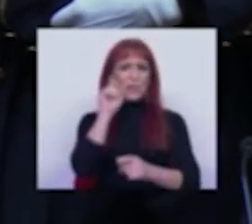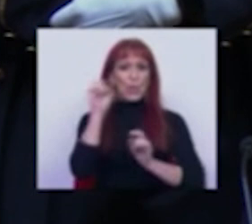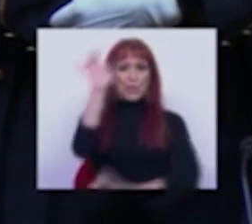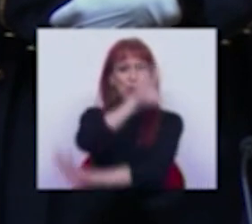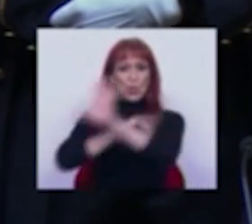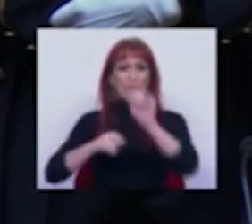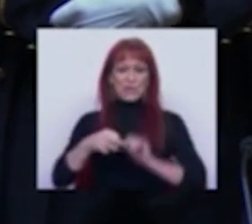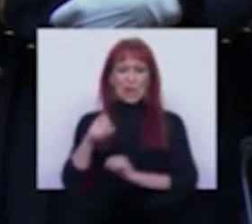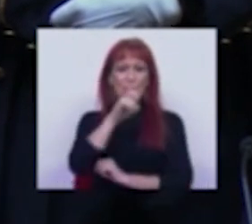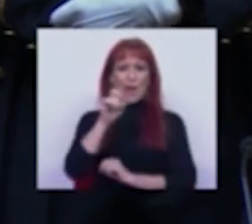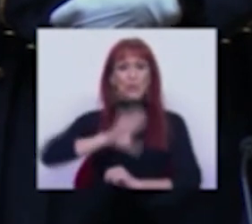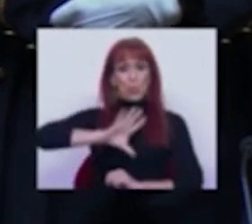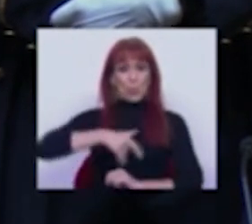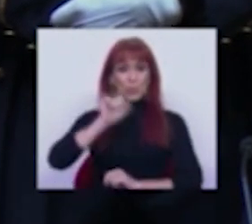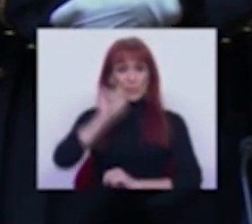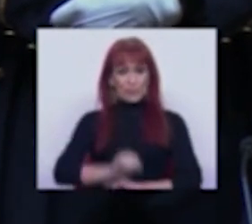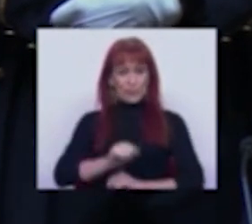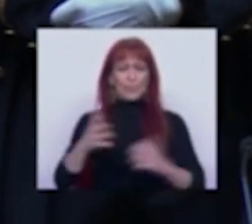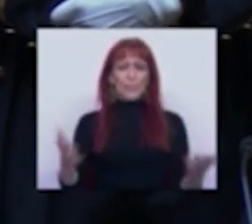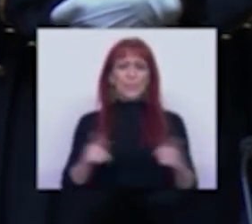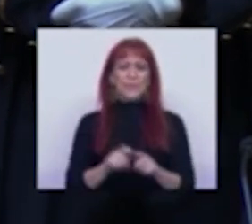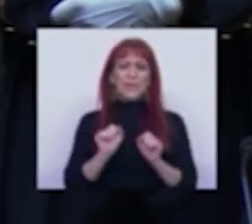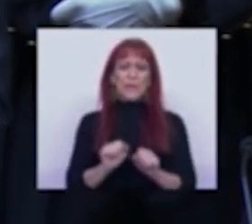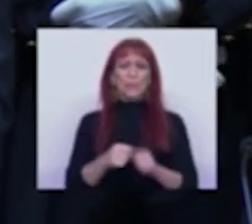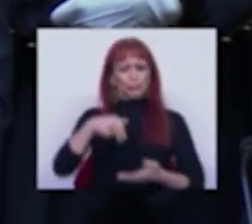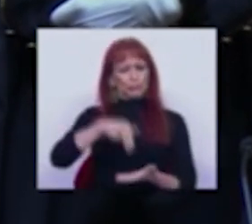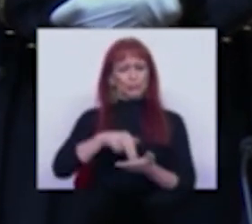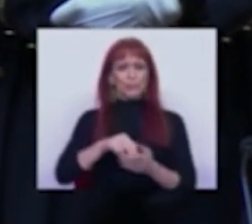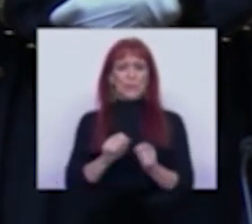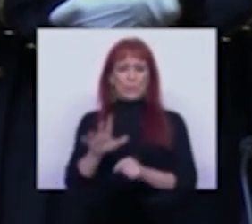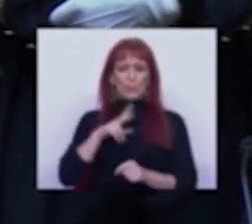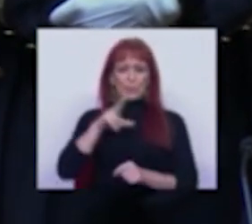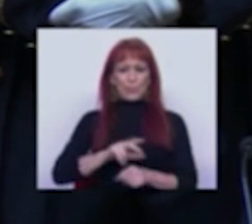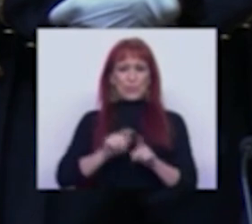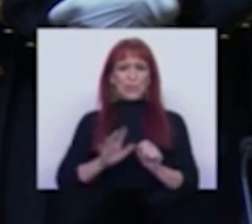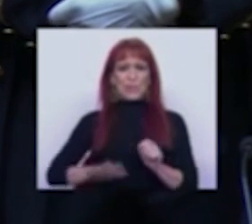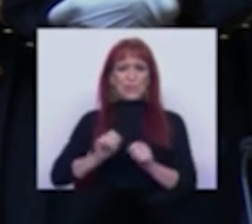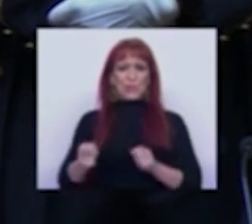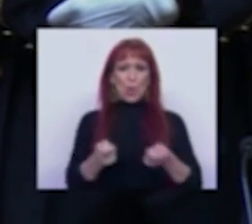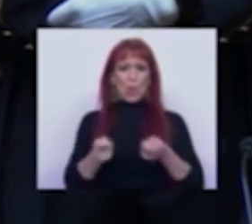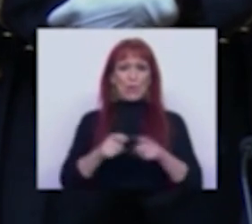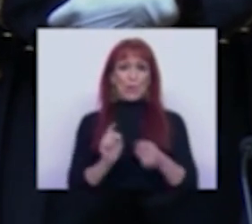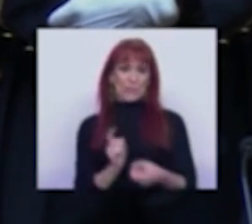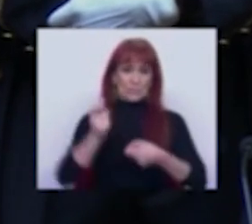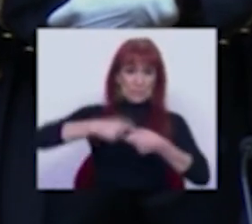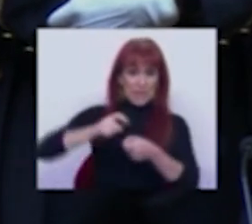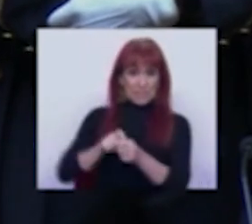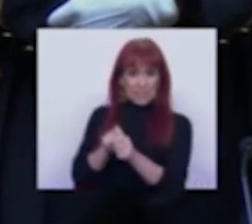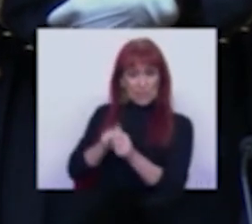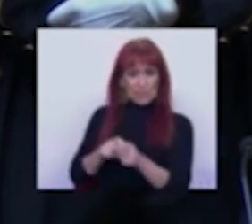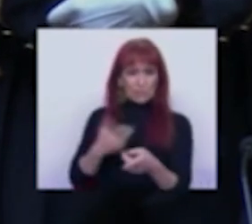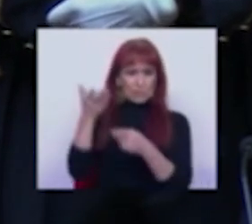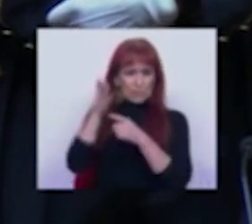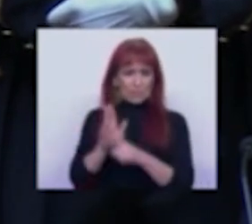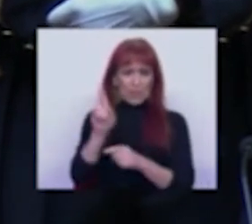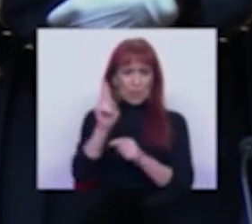europeia e à paz mundial. No seu posicionamento nacional e no quadro das organizações a que pertence,